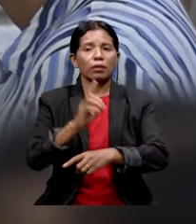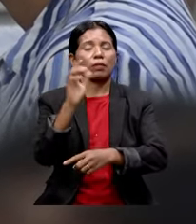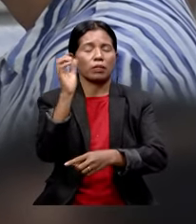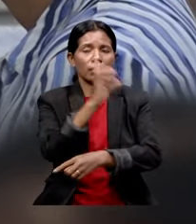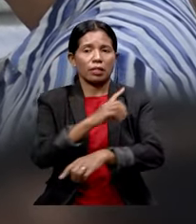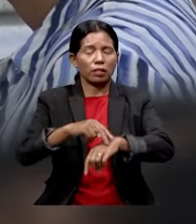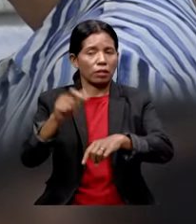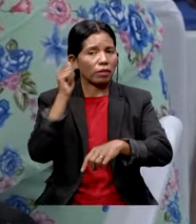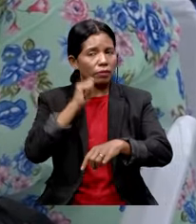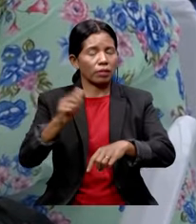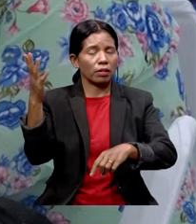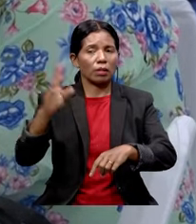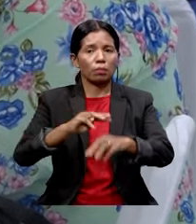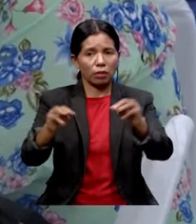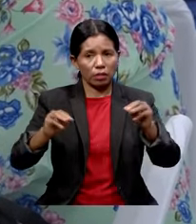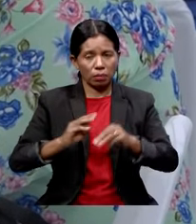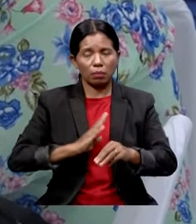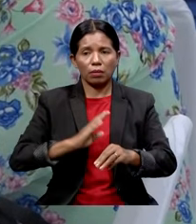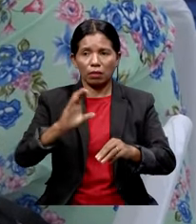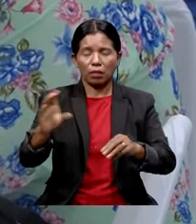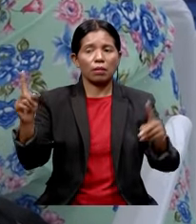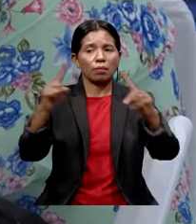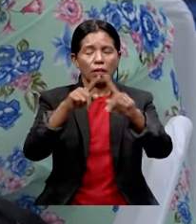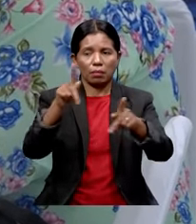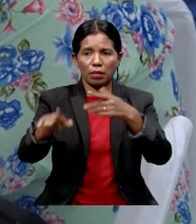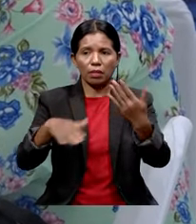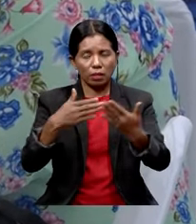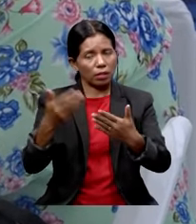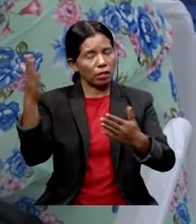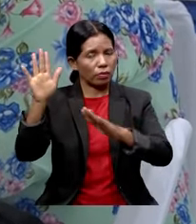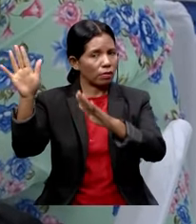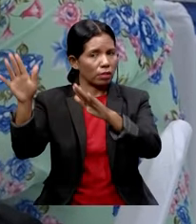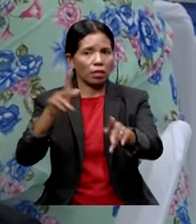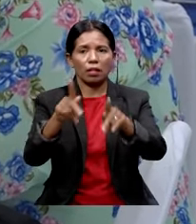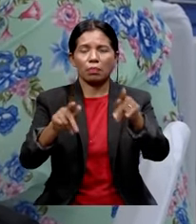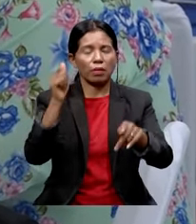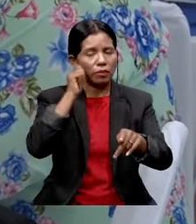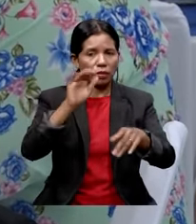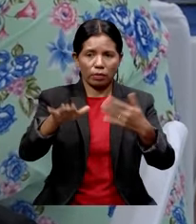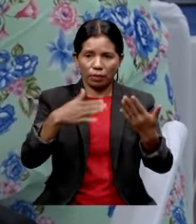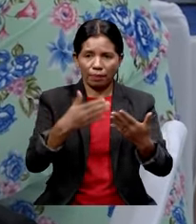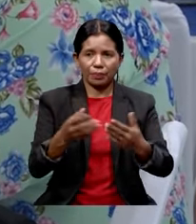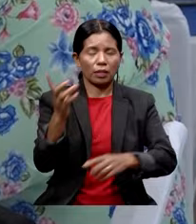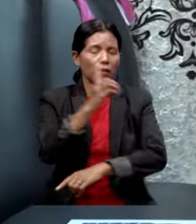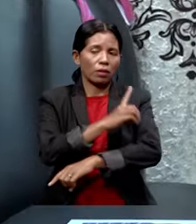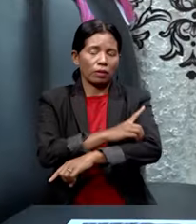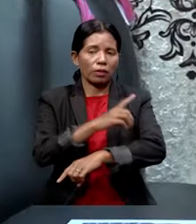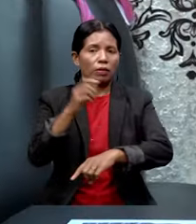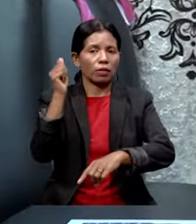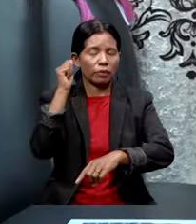kelkai tambatu sensibiliza lorong importante ne ba komunidade ia are rois liu-liu komunidade veto sira. Lorong veto